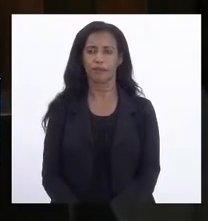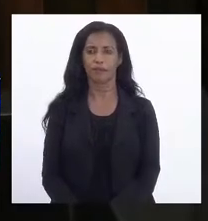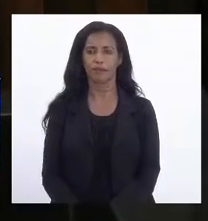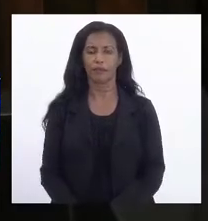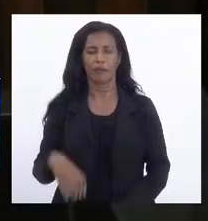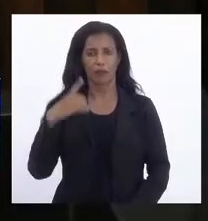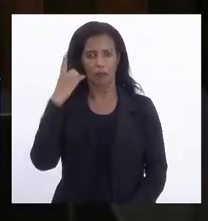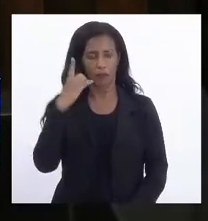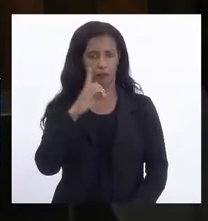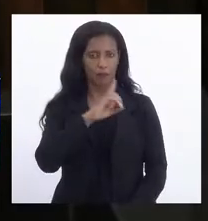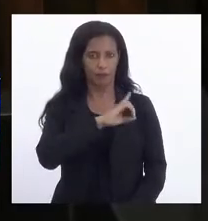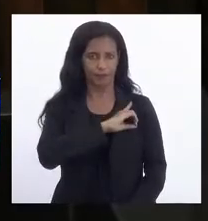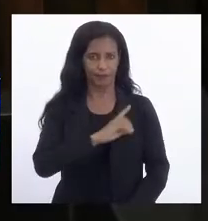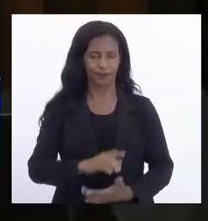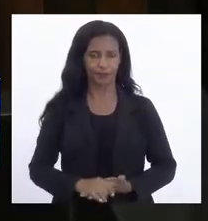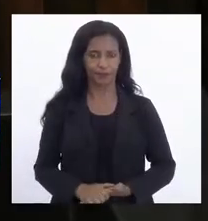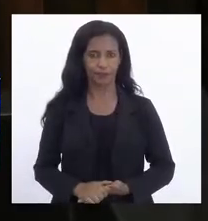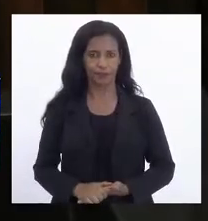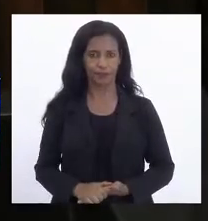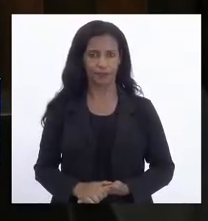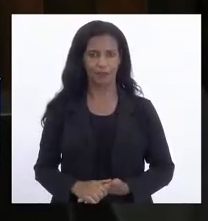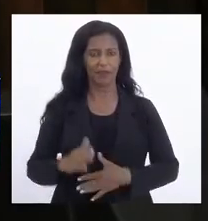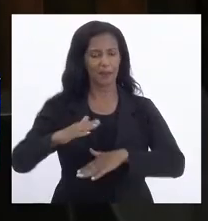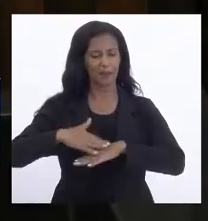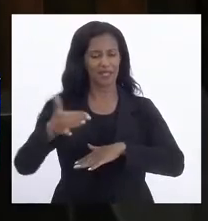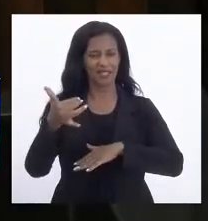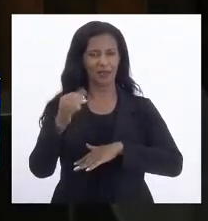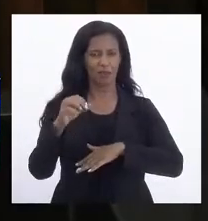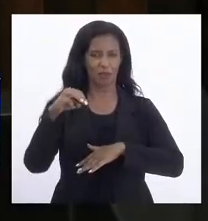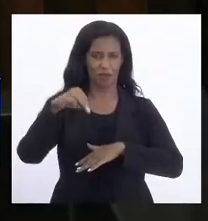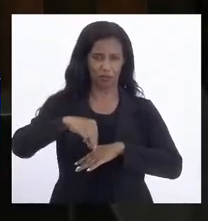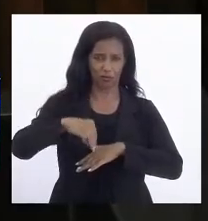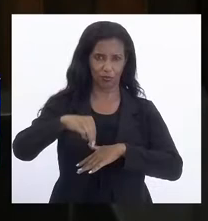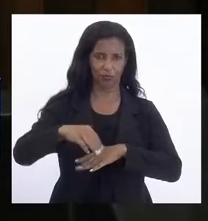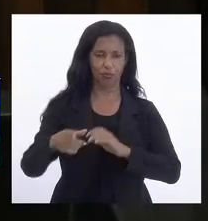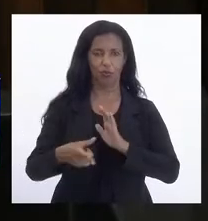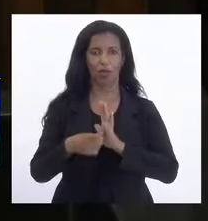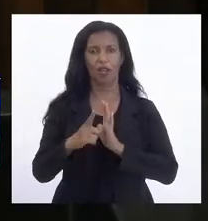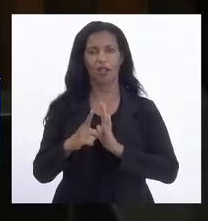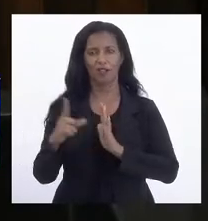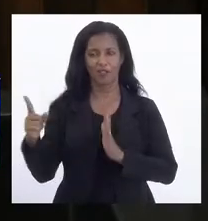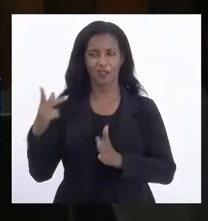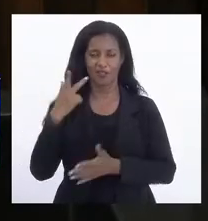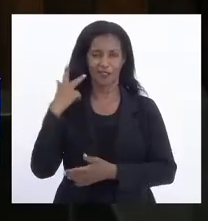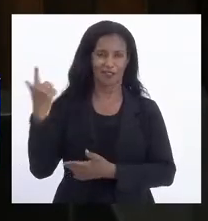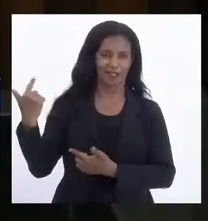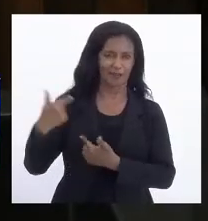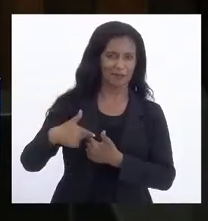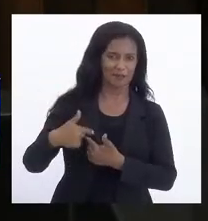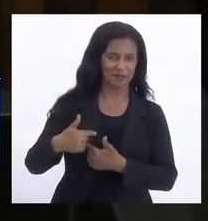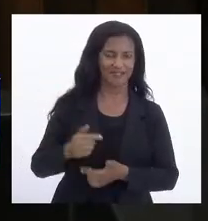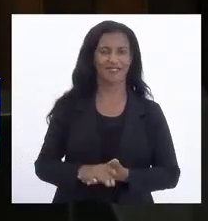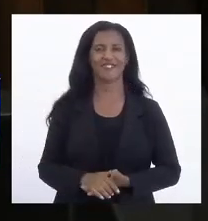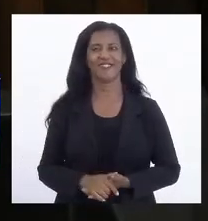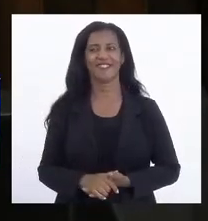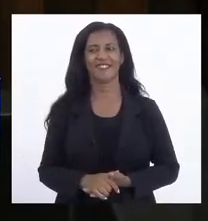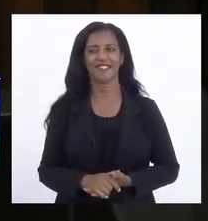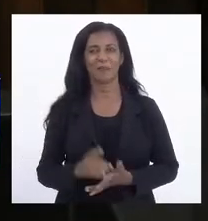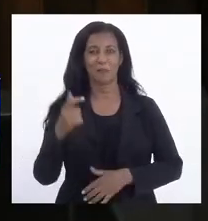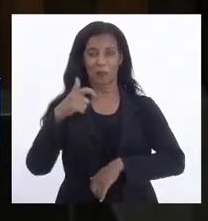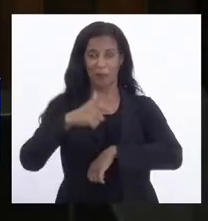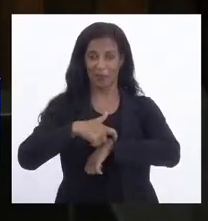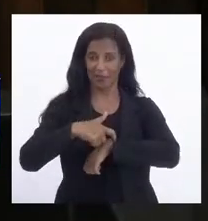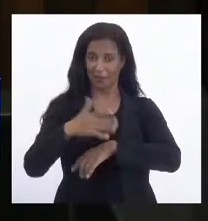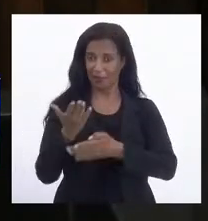Deputada Marta Rocha, passei dos meus 10 minutos, antes que a senhora me determine que o meu